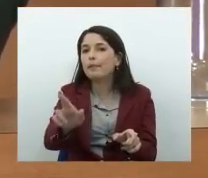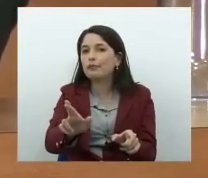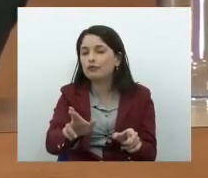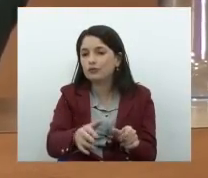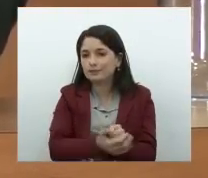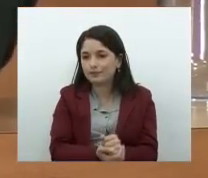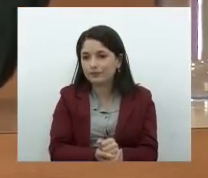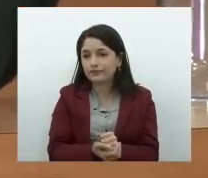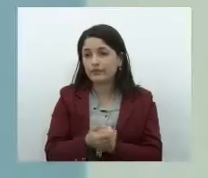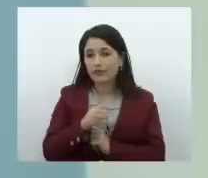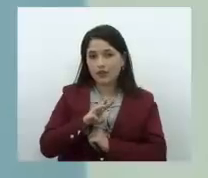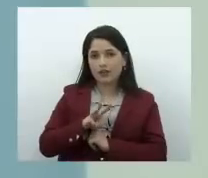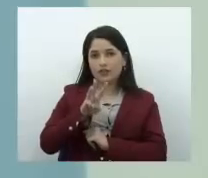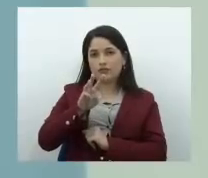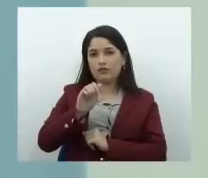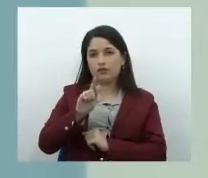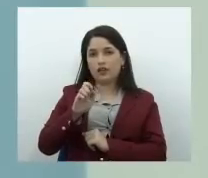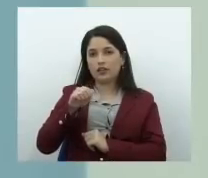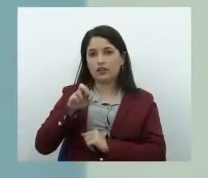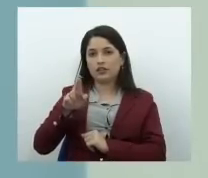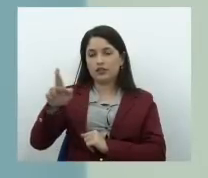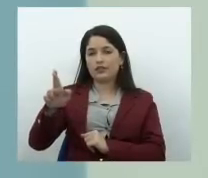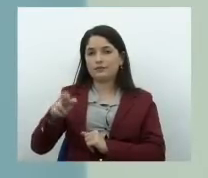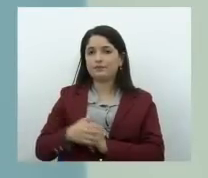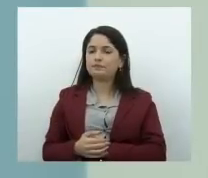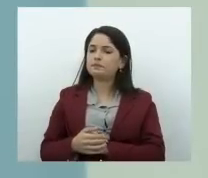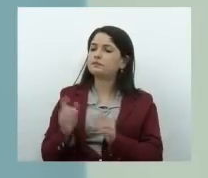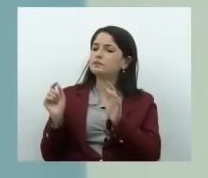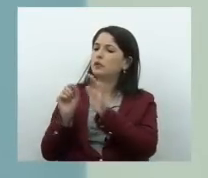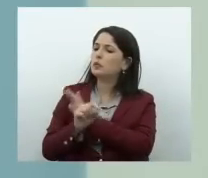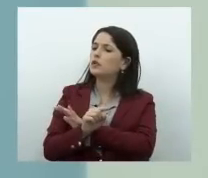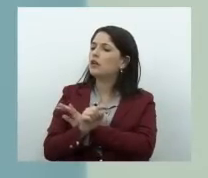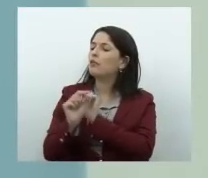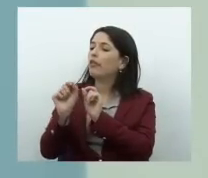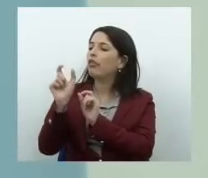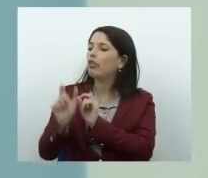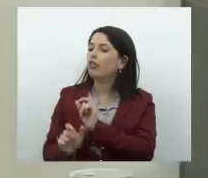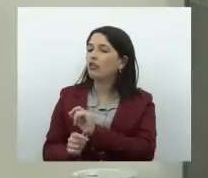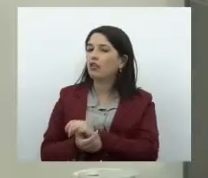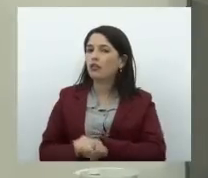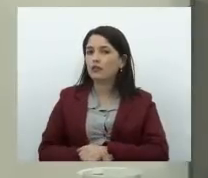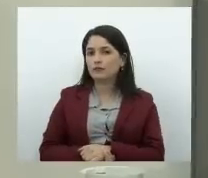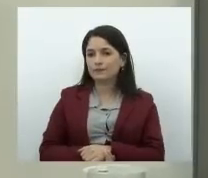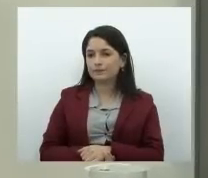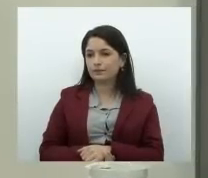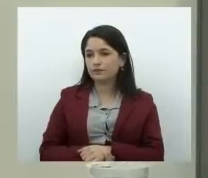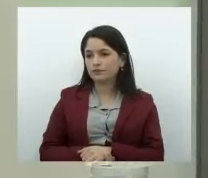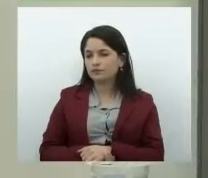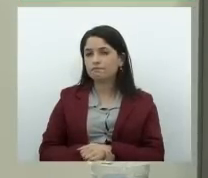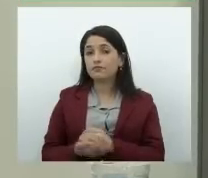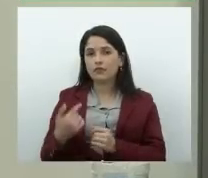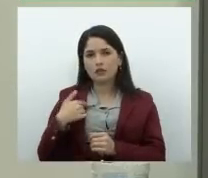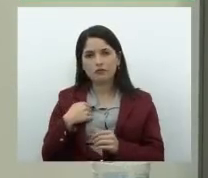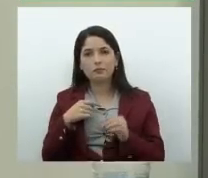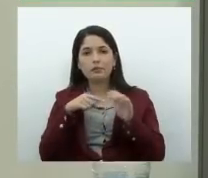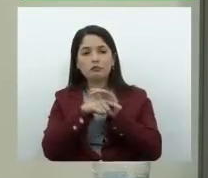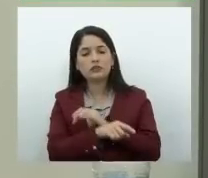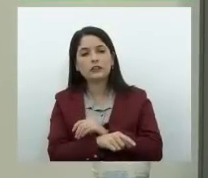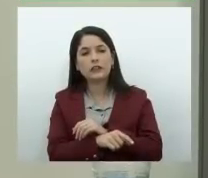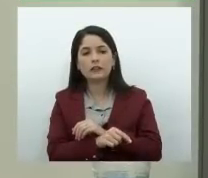Wagner Freitas, a quem o senhor vai dirigir a sua questão? E o senhor tem 30 segundos para a questão. Eu vou dirigir a minha